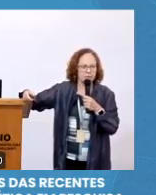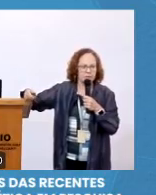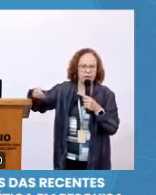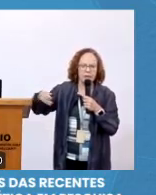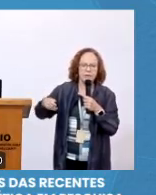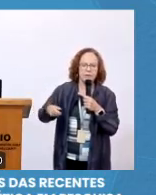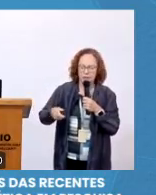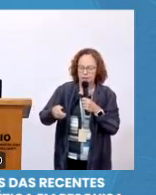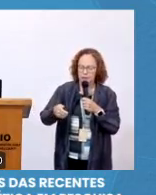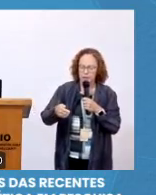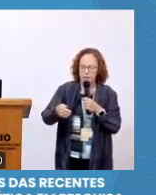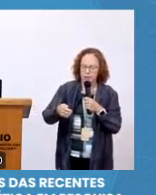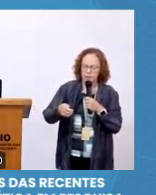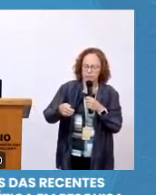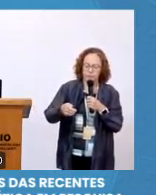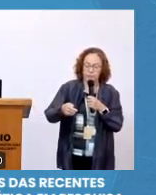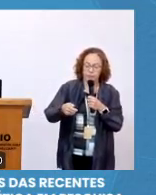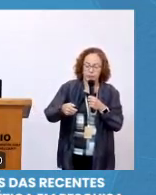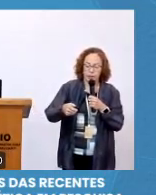lei nos traz, né,